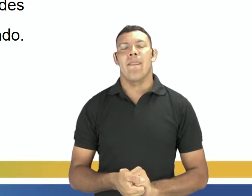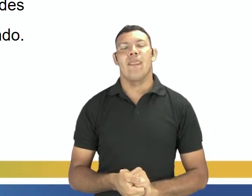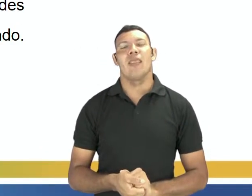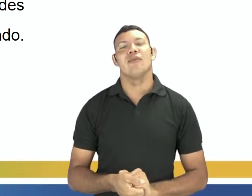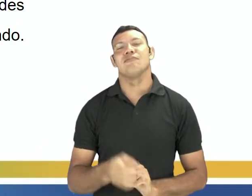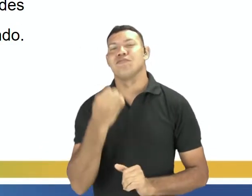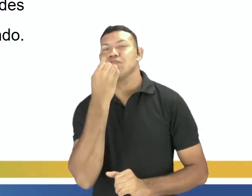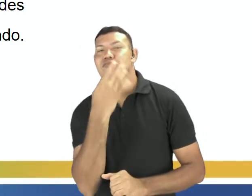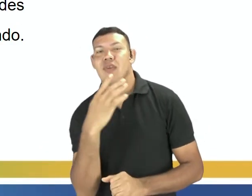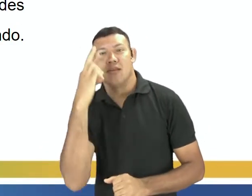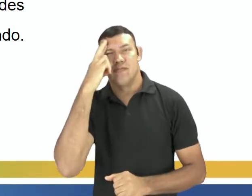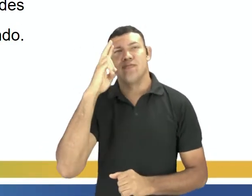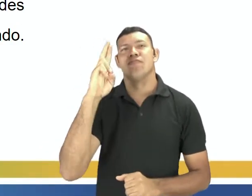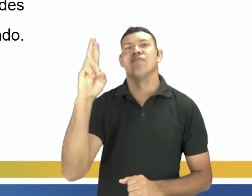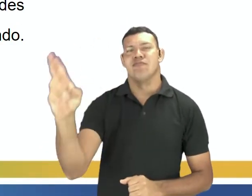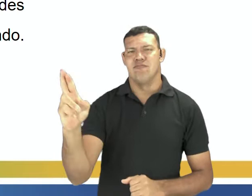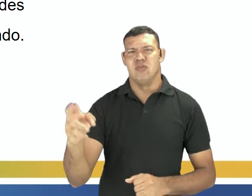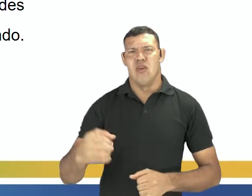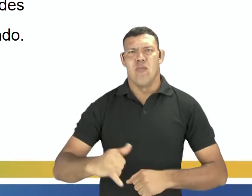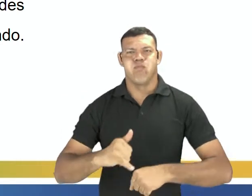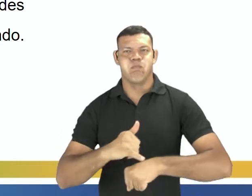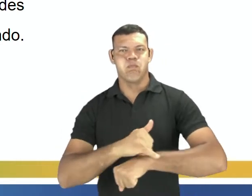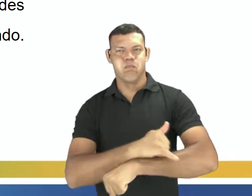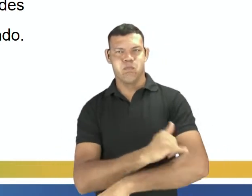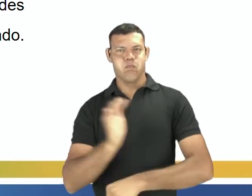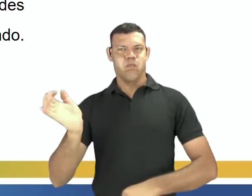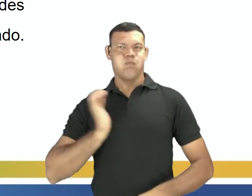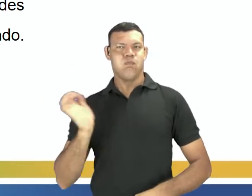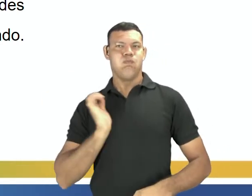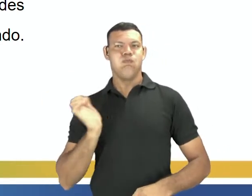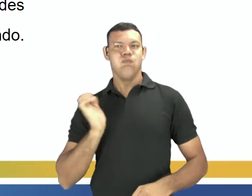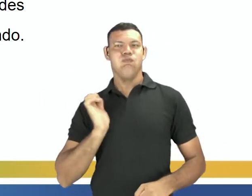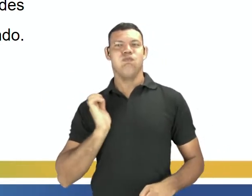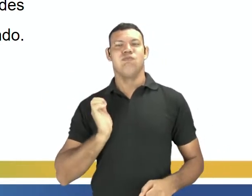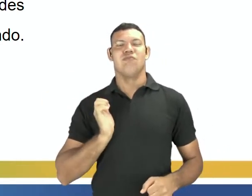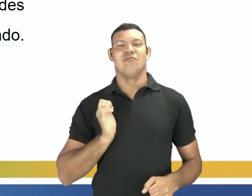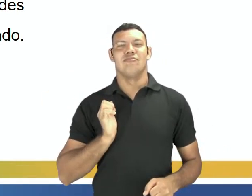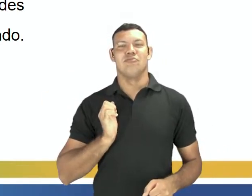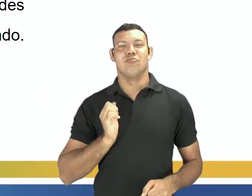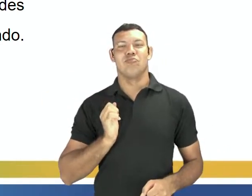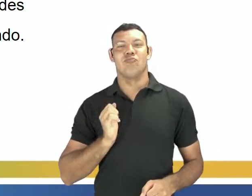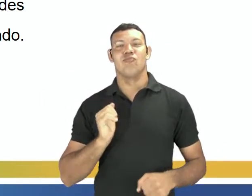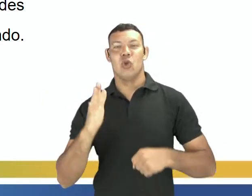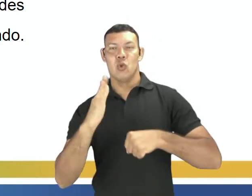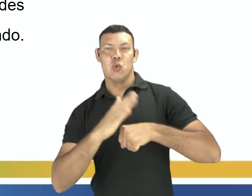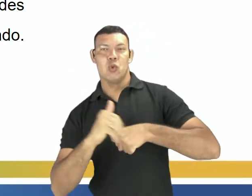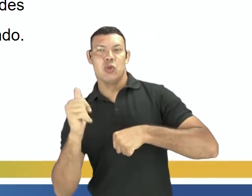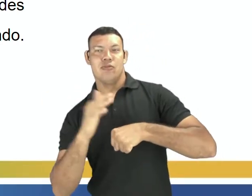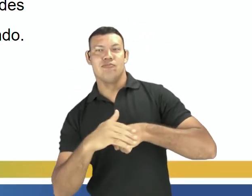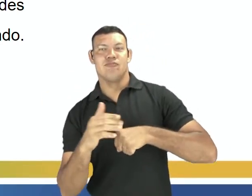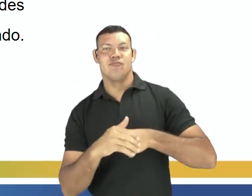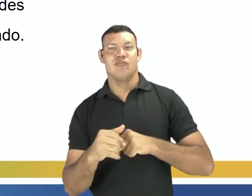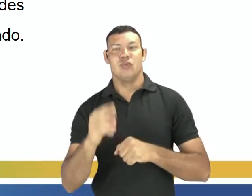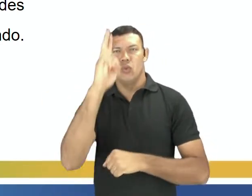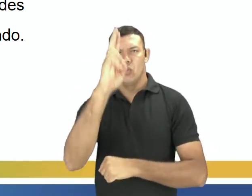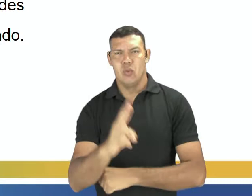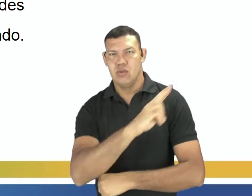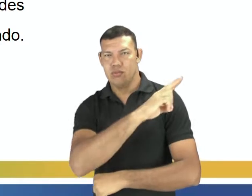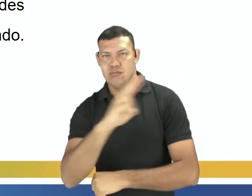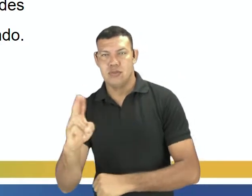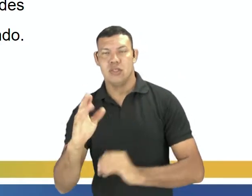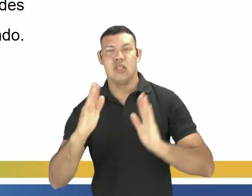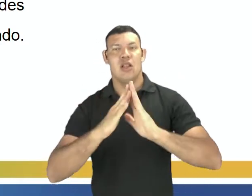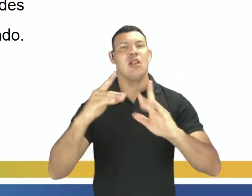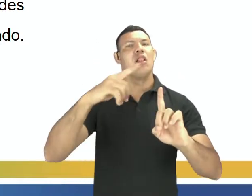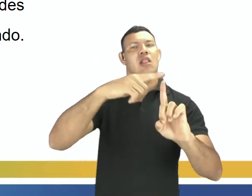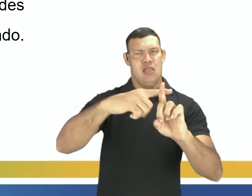Excelente senhora, a patroa, gorda, rica, dona do mundo, a mimada dos padres, com lugar certo na igreja